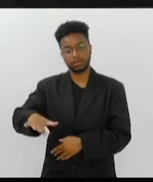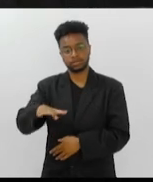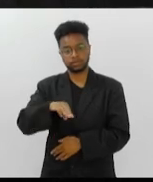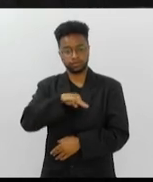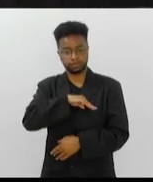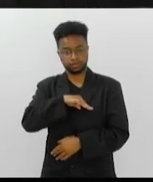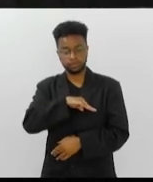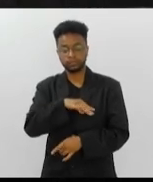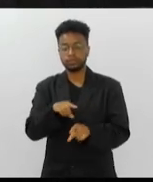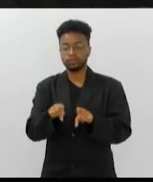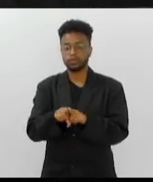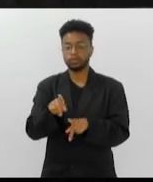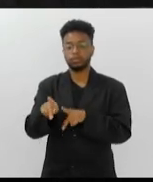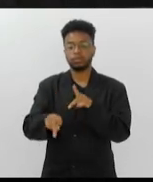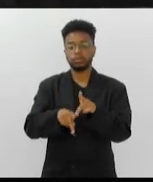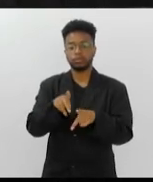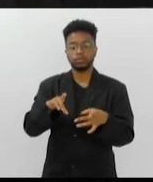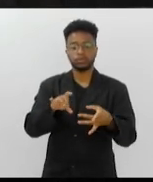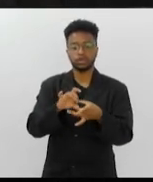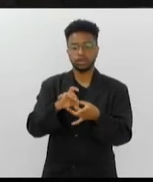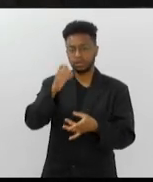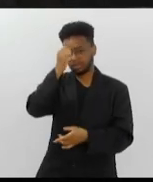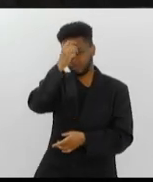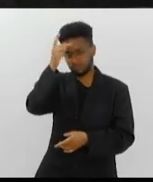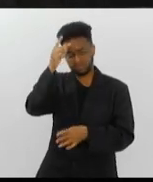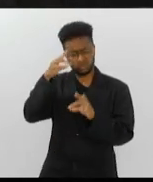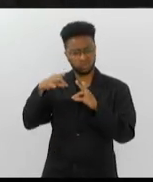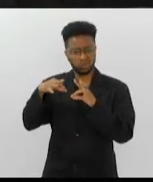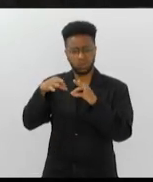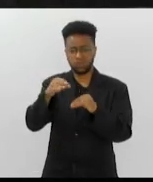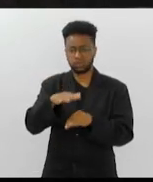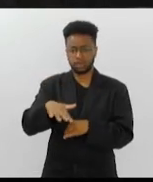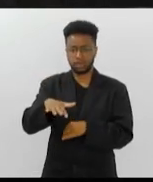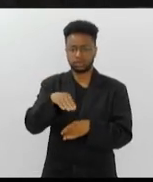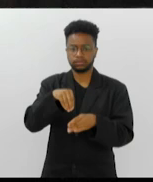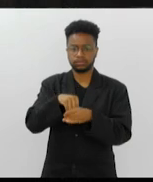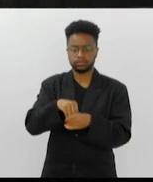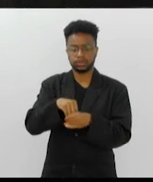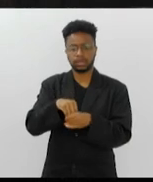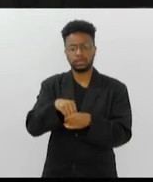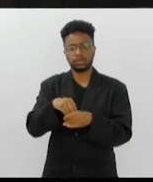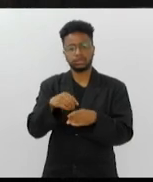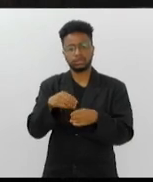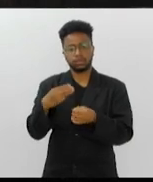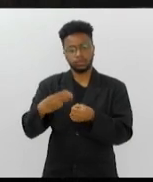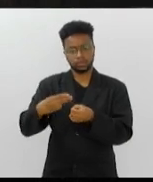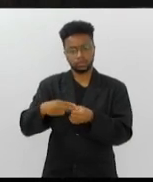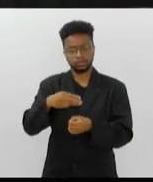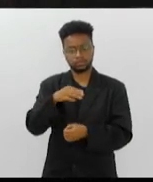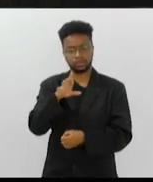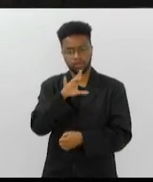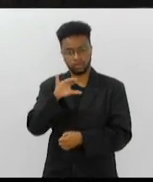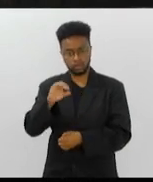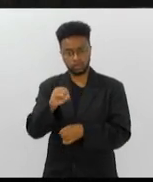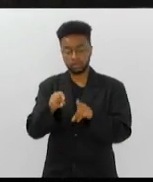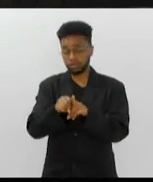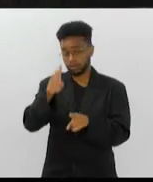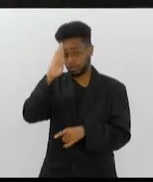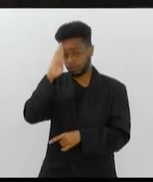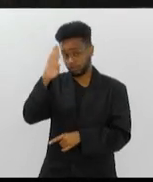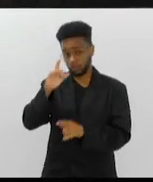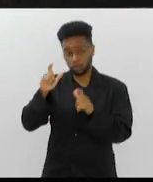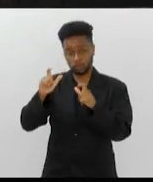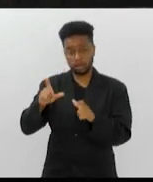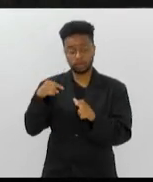ao povo de toda a prefeitura, ou seja, de todo segmento do município do Rio de Janeiro, mas especificamente aonde a gente